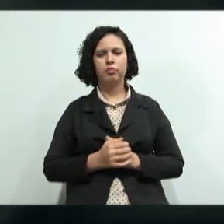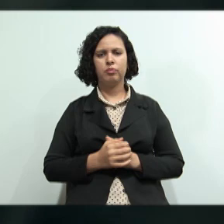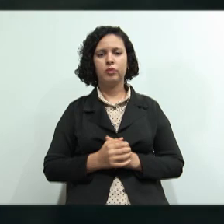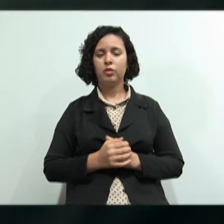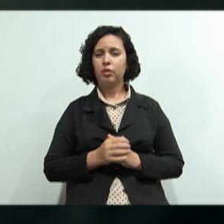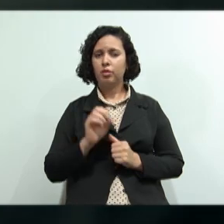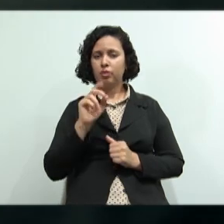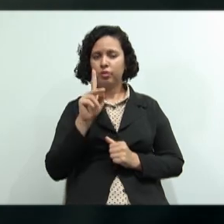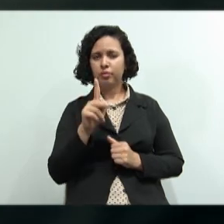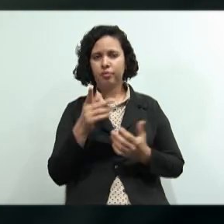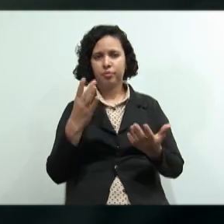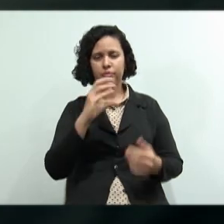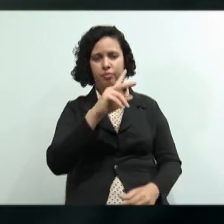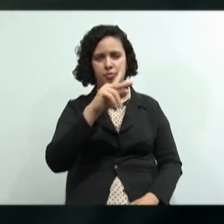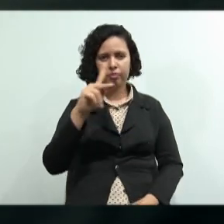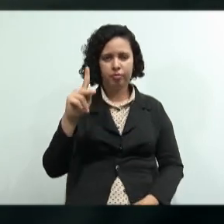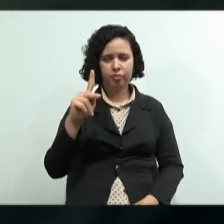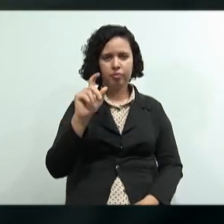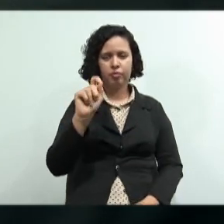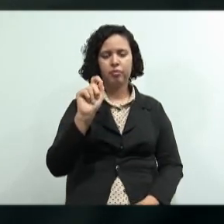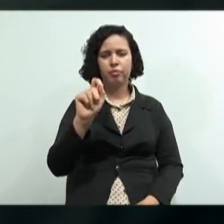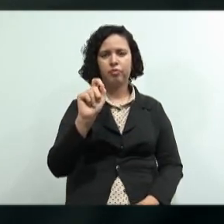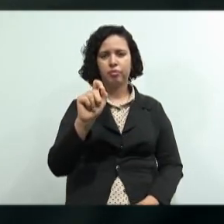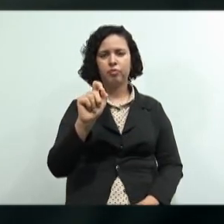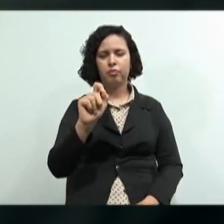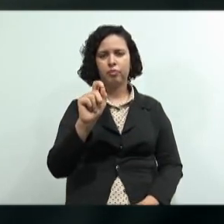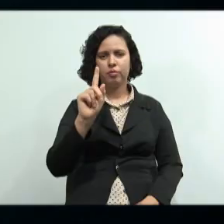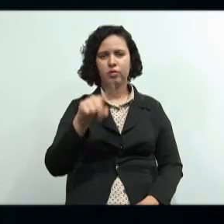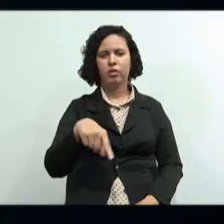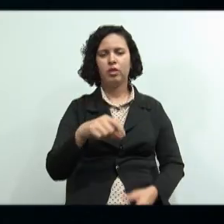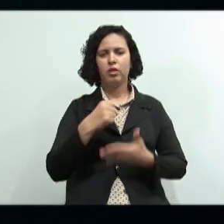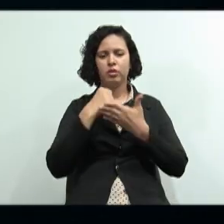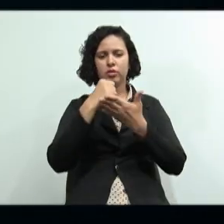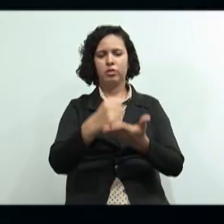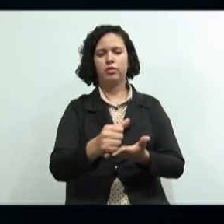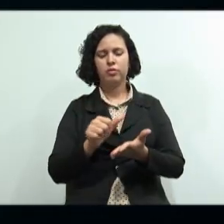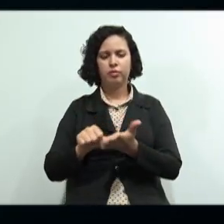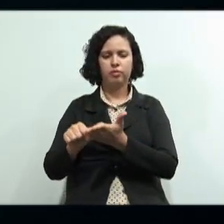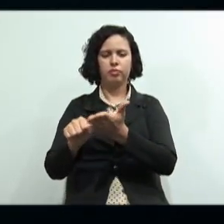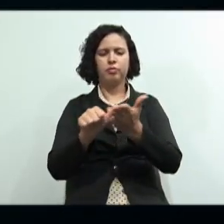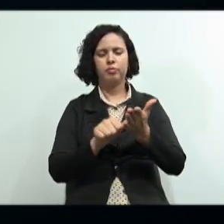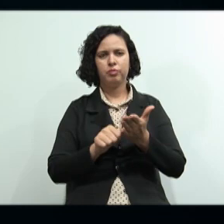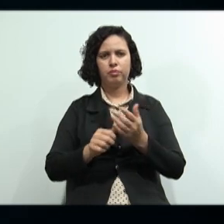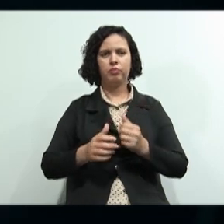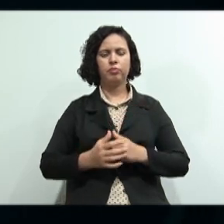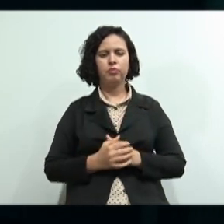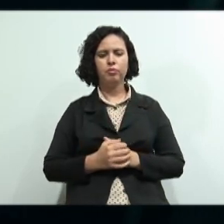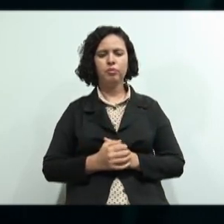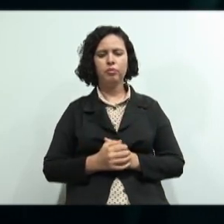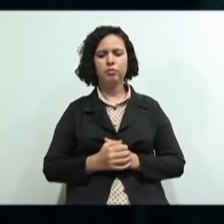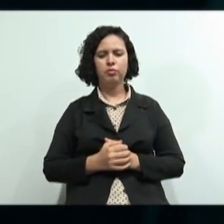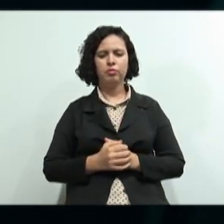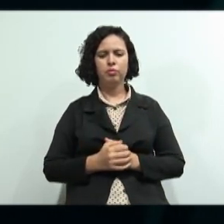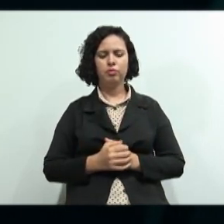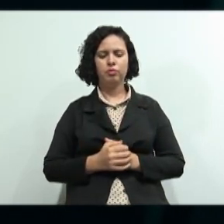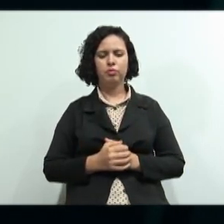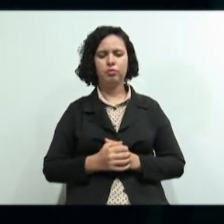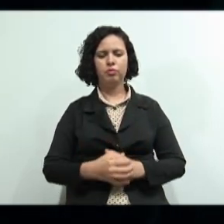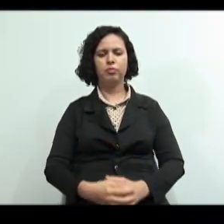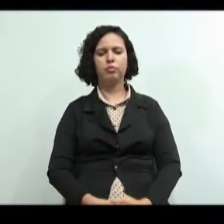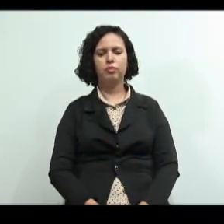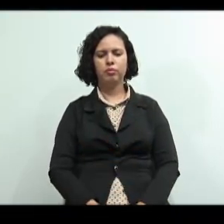A cooperativa é assim mesmo, ela trabalha para beneficiar os cooperados. Até a próxima. Tudo bem. Tchau, tchau.